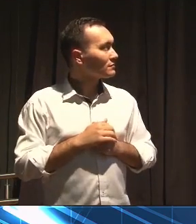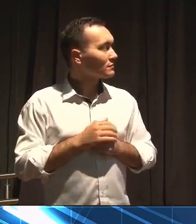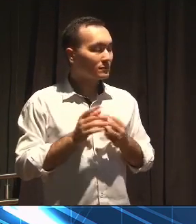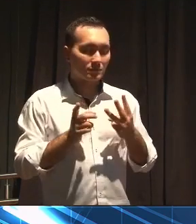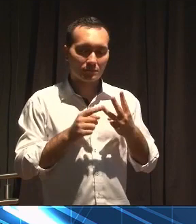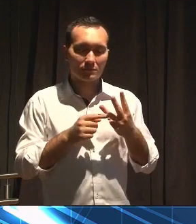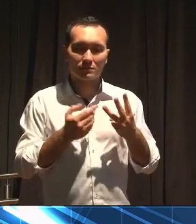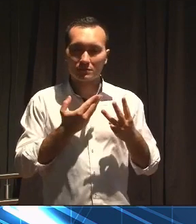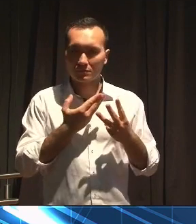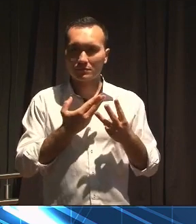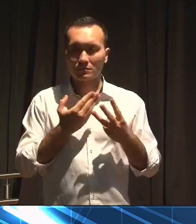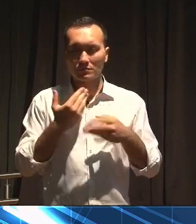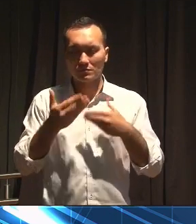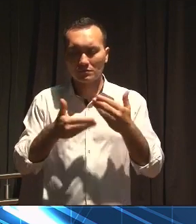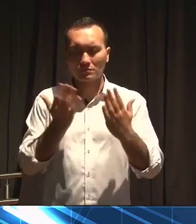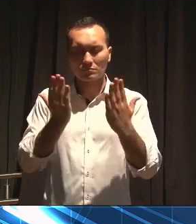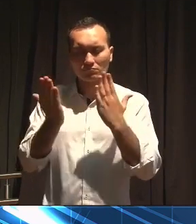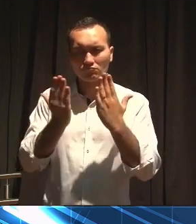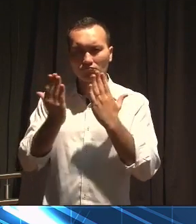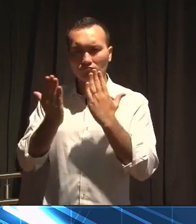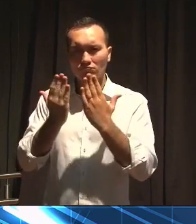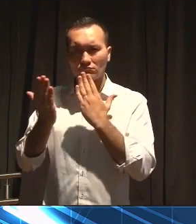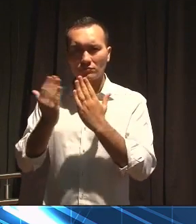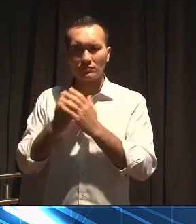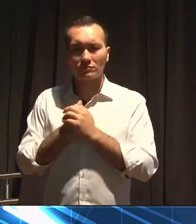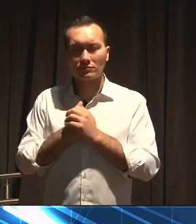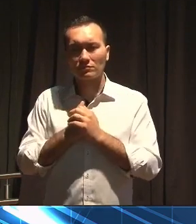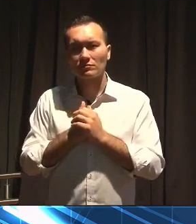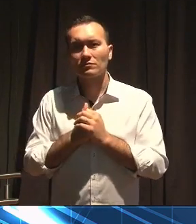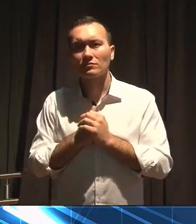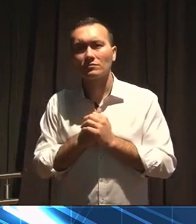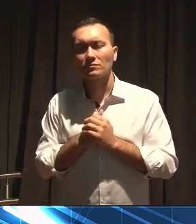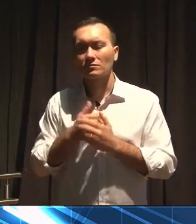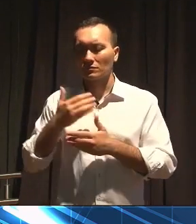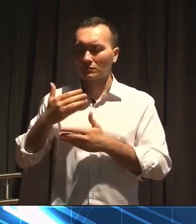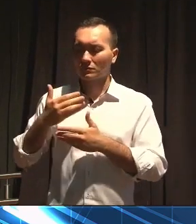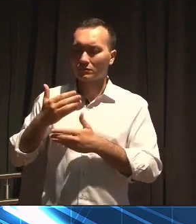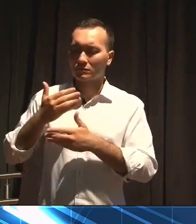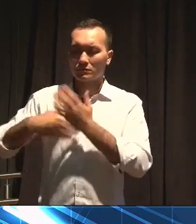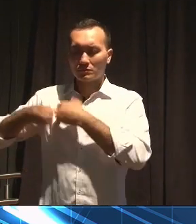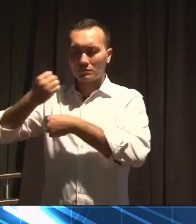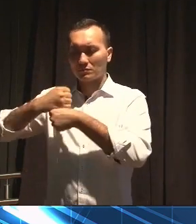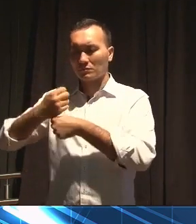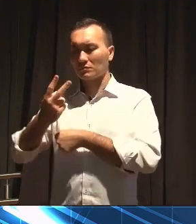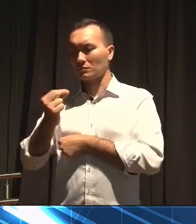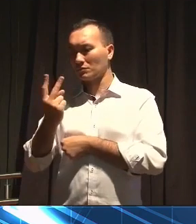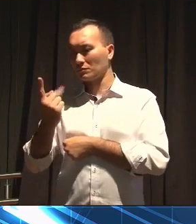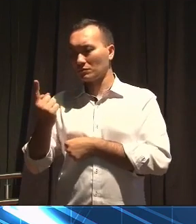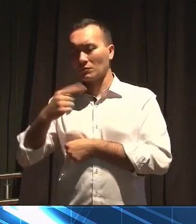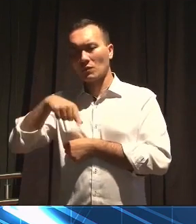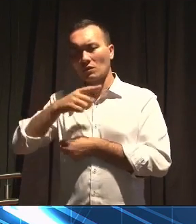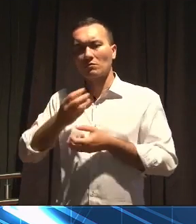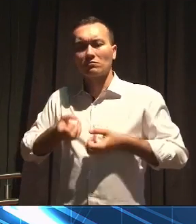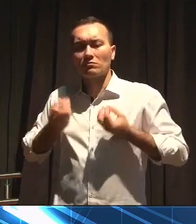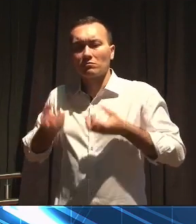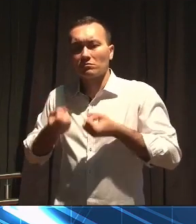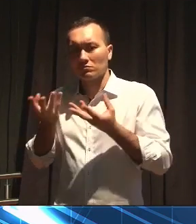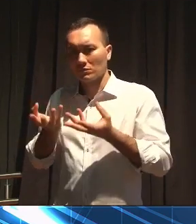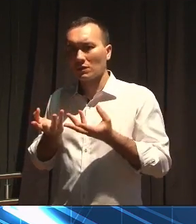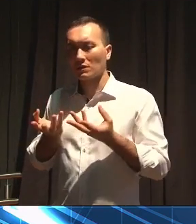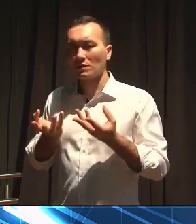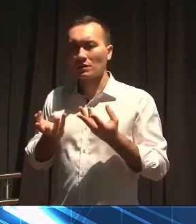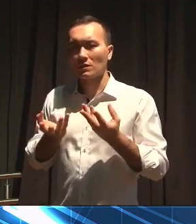conta. Então, como eu disse lá no outubro de 2021, nós tivemos o maior pico de custo em relação à